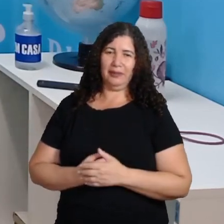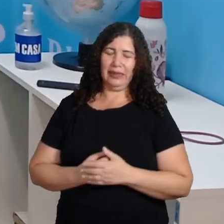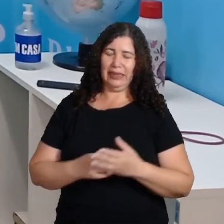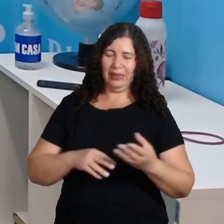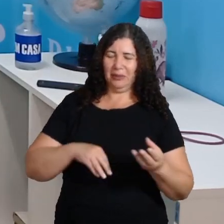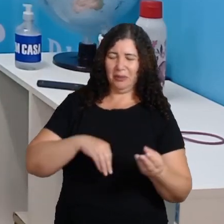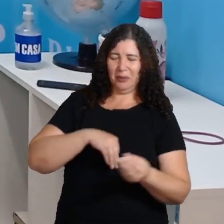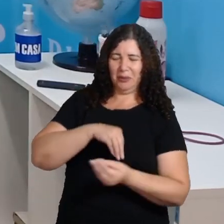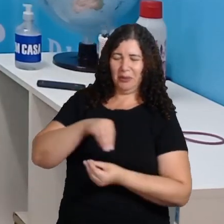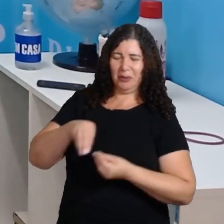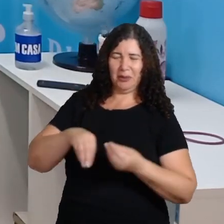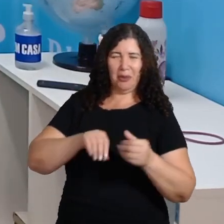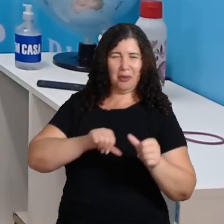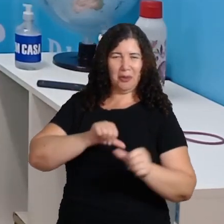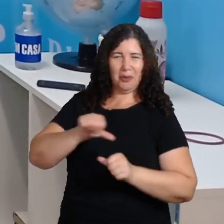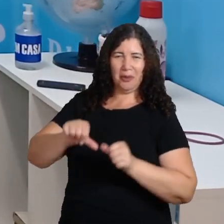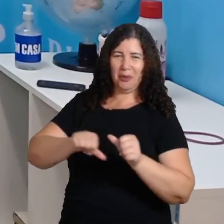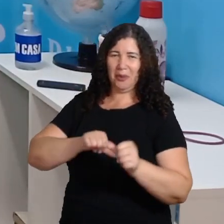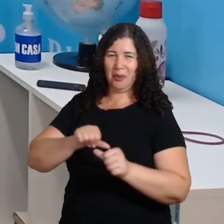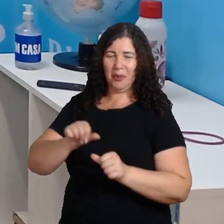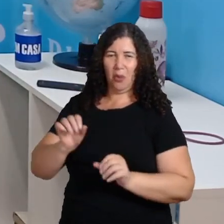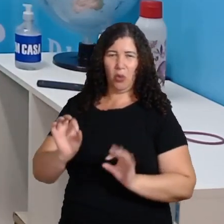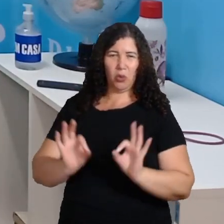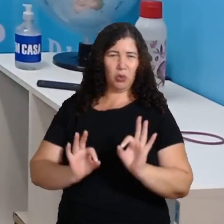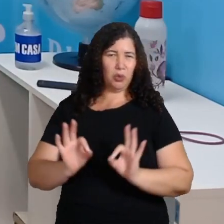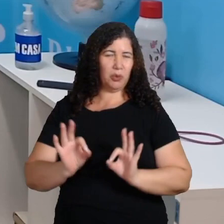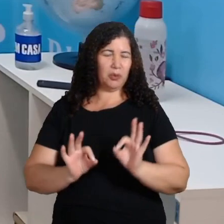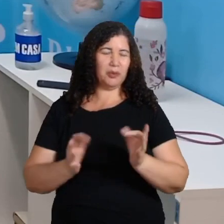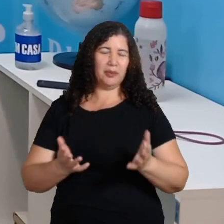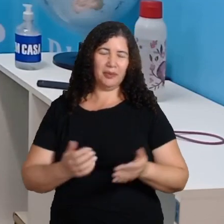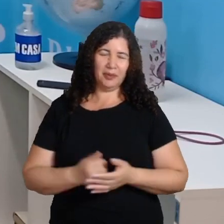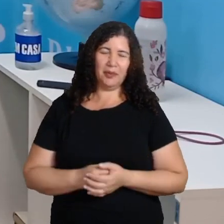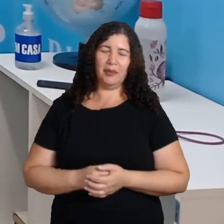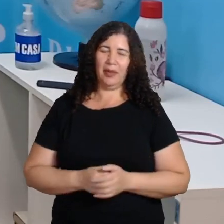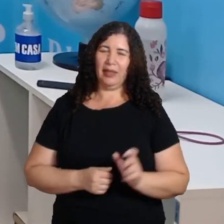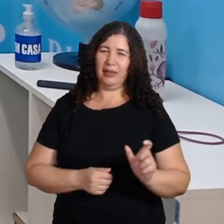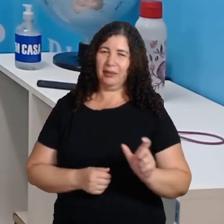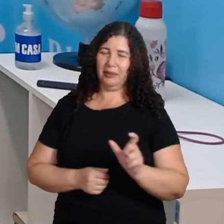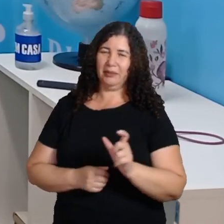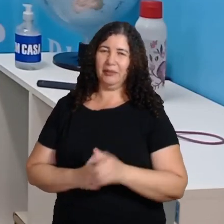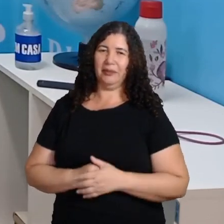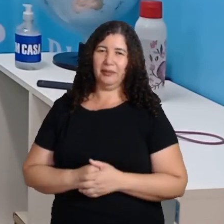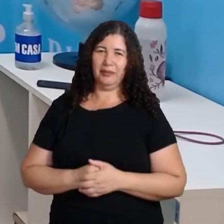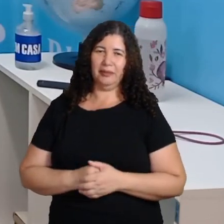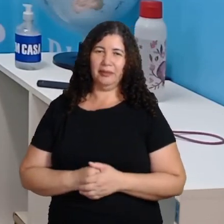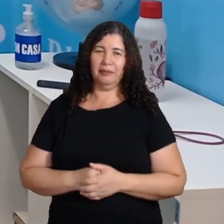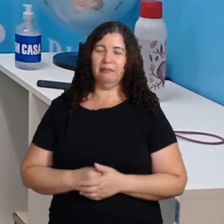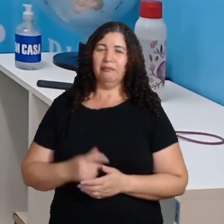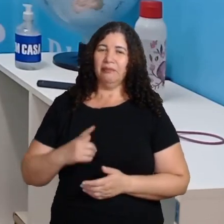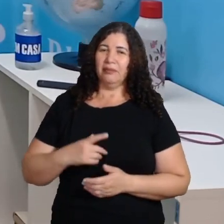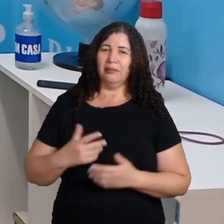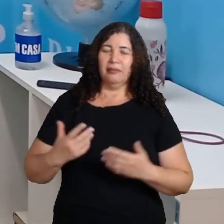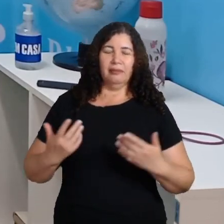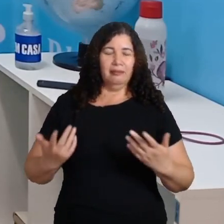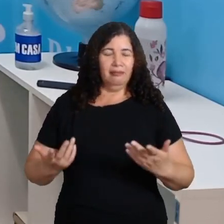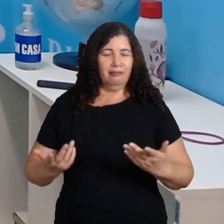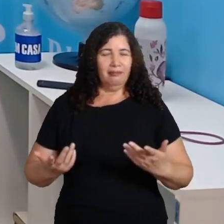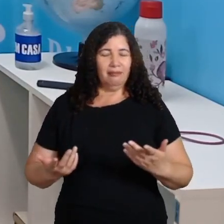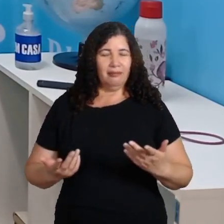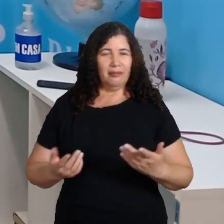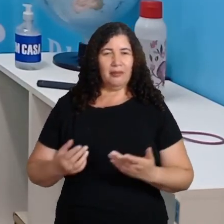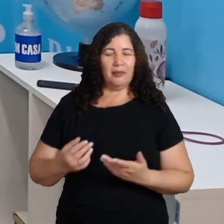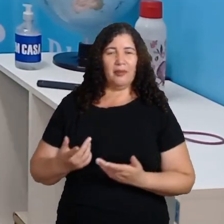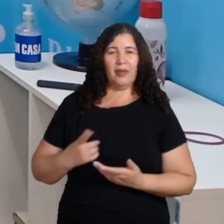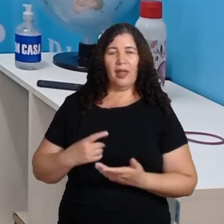mexe, transforma, remodela, reelabora, modifica essa linguagem e termina mencionando